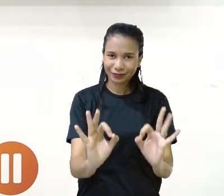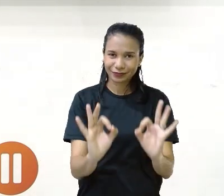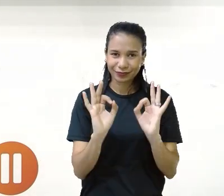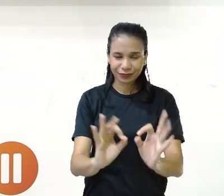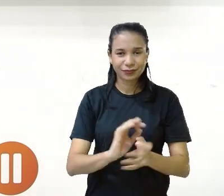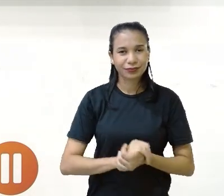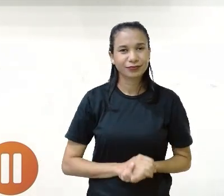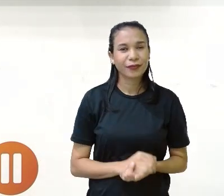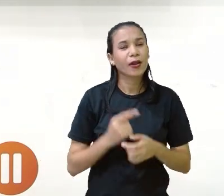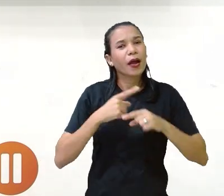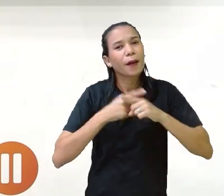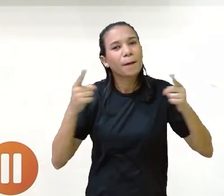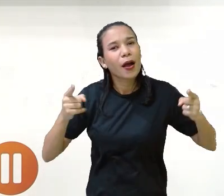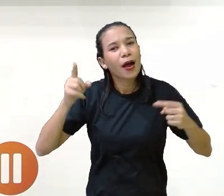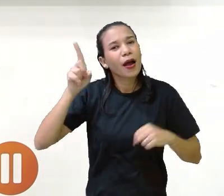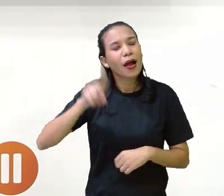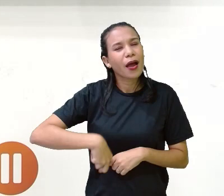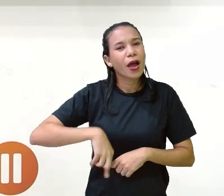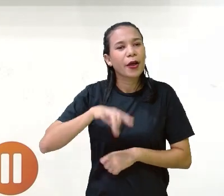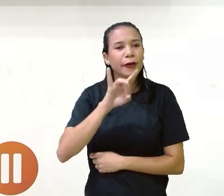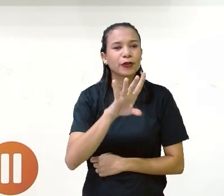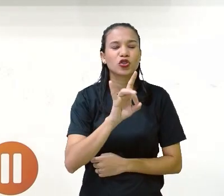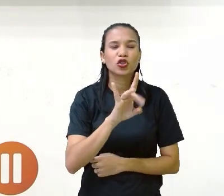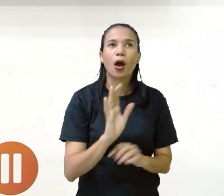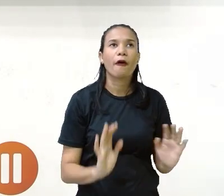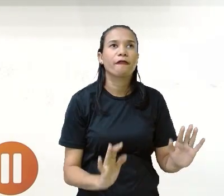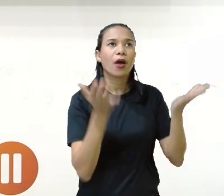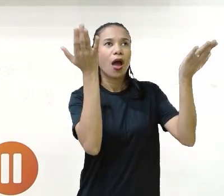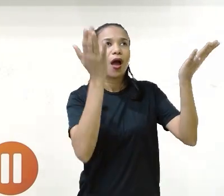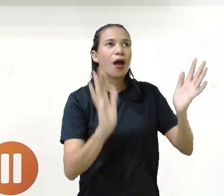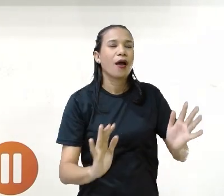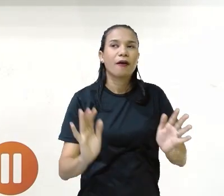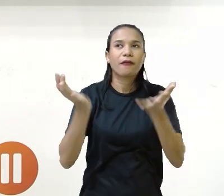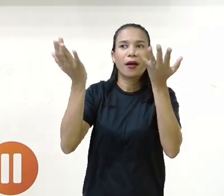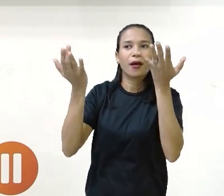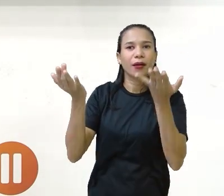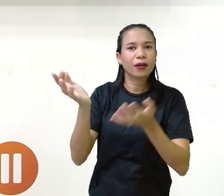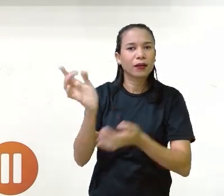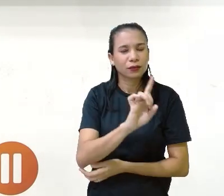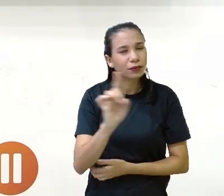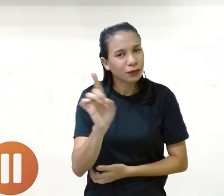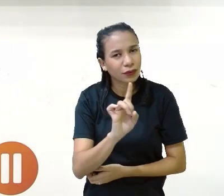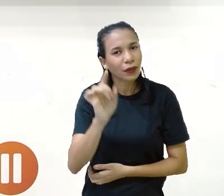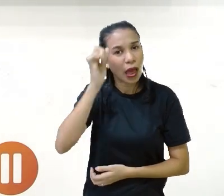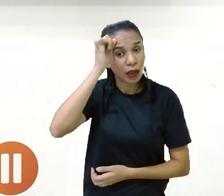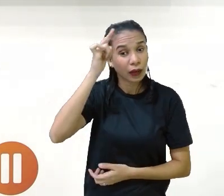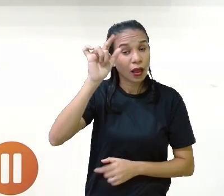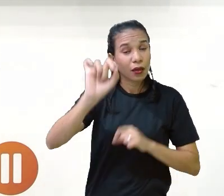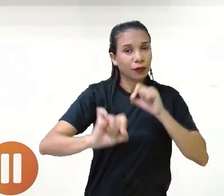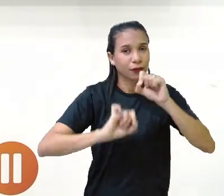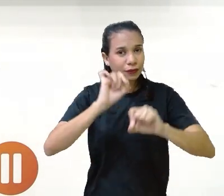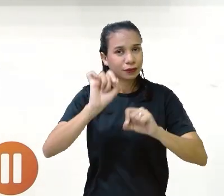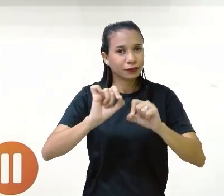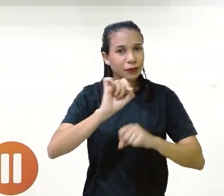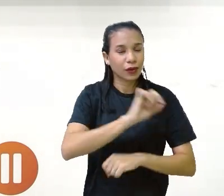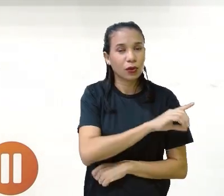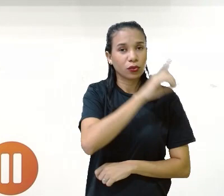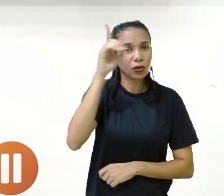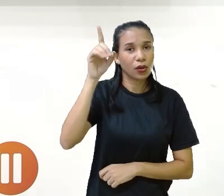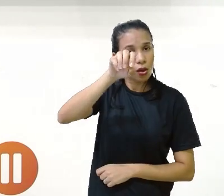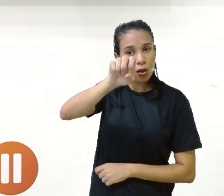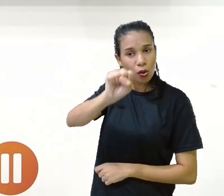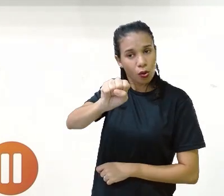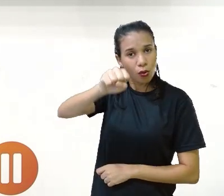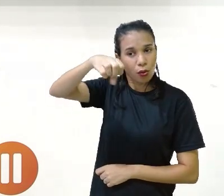certamente. Mas esse dia não é só de comemoração, tá? A ideia, na verdade, é que esse 8 de